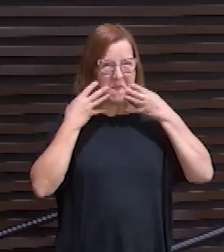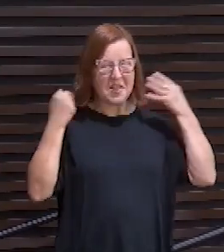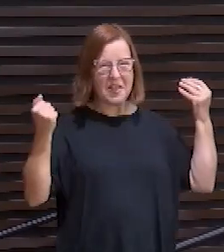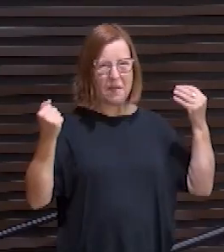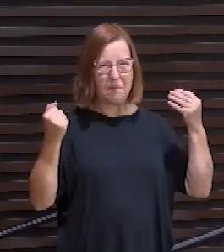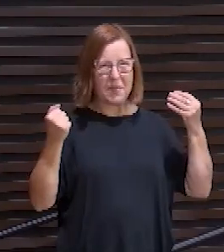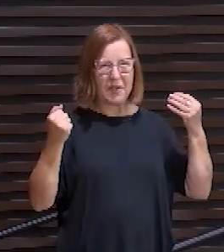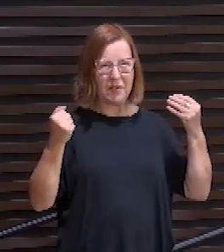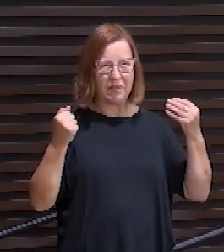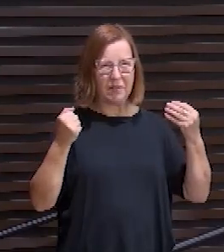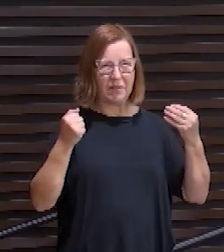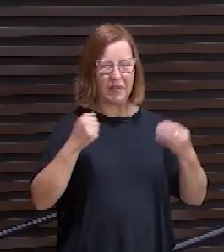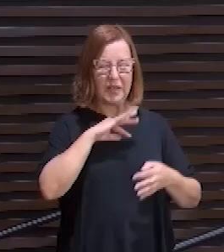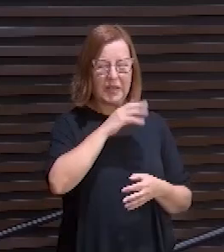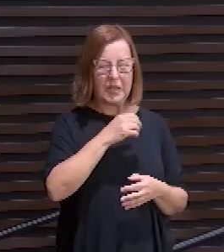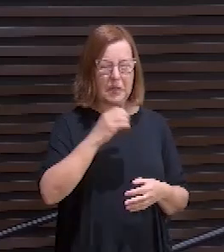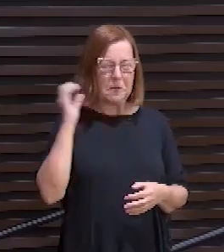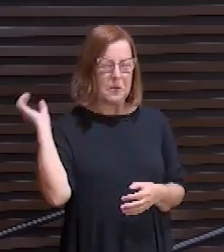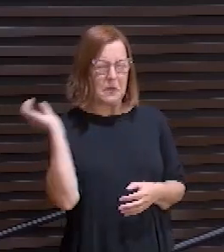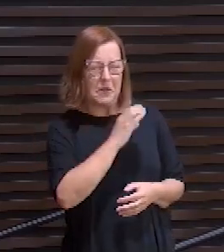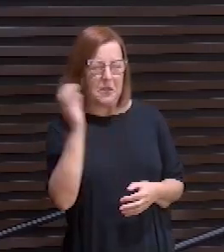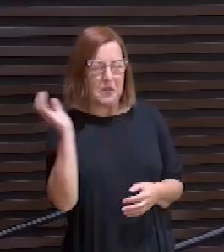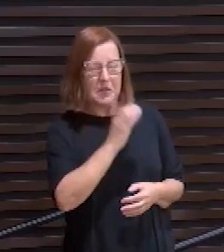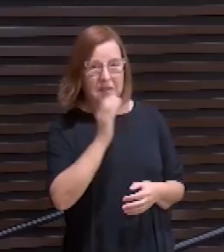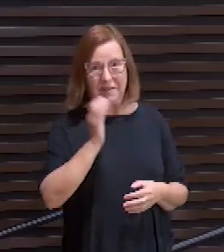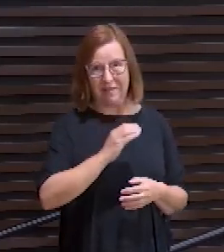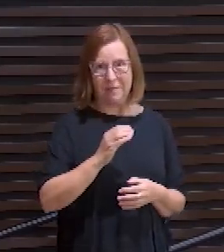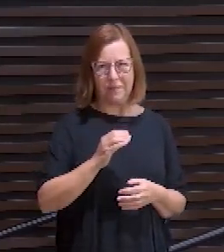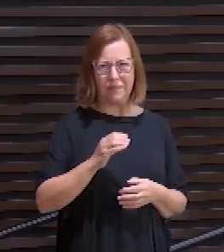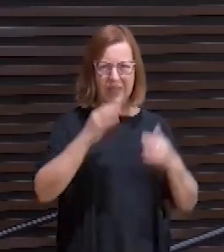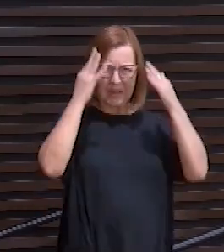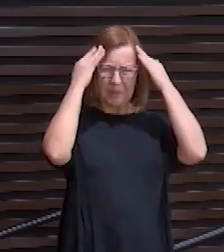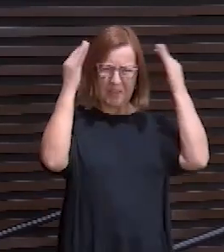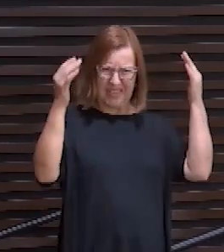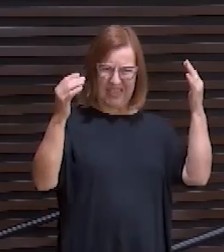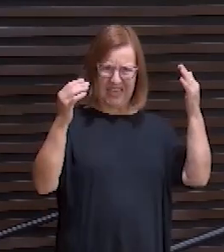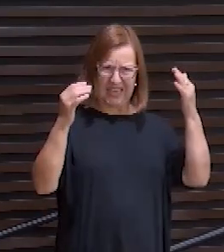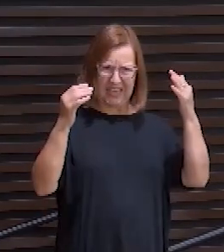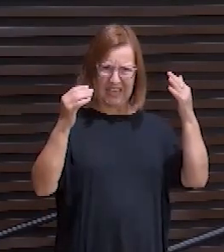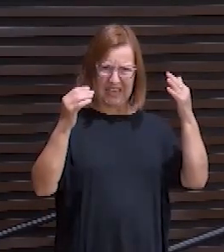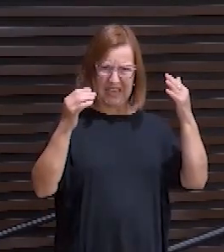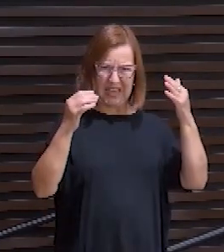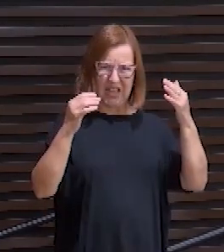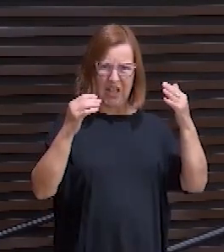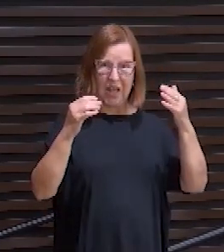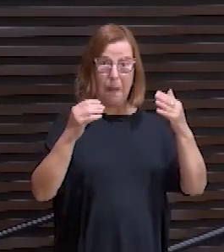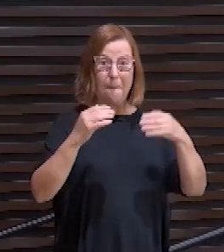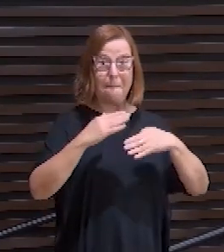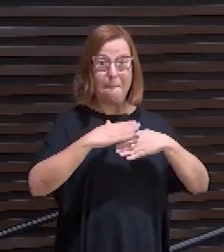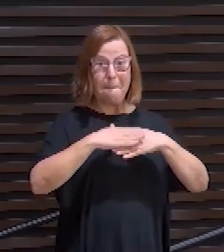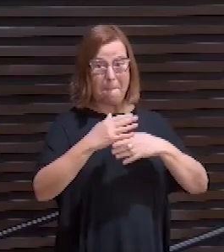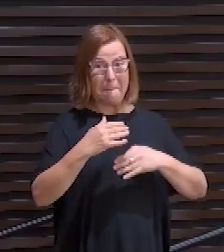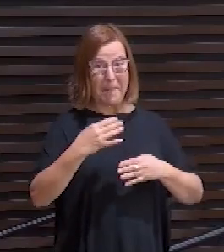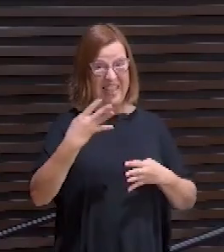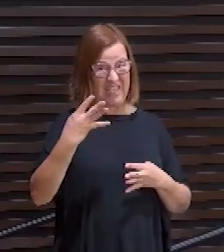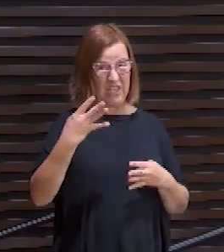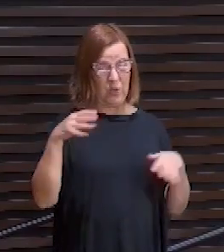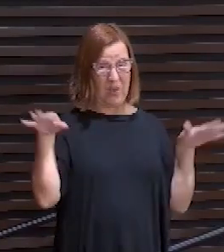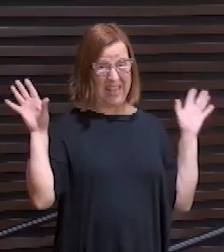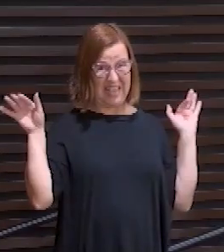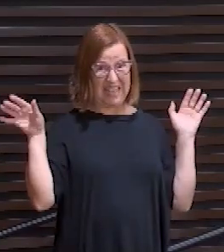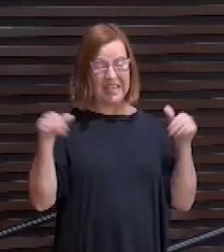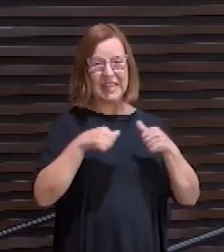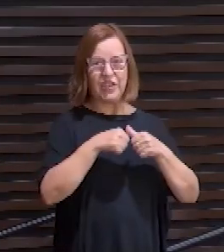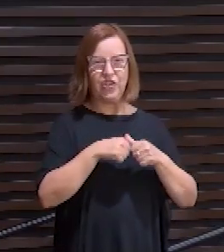mais veloz que existe. Mas você imagina um leopardo com 4 asas, a velocidade desse animal. Este animal